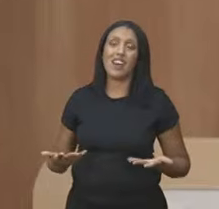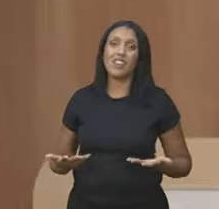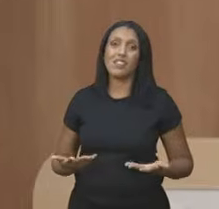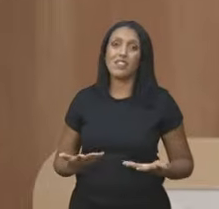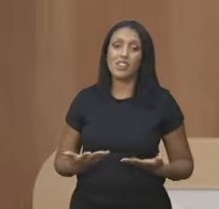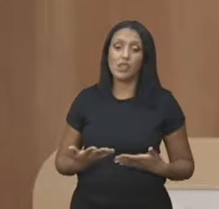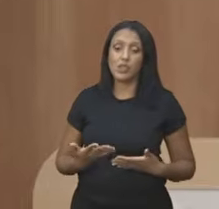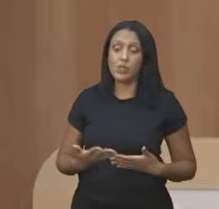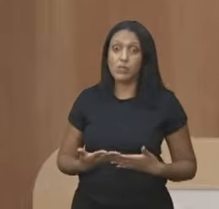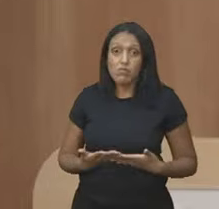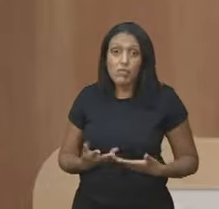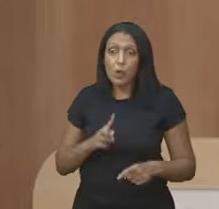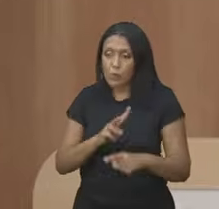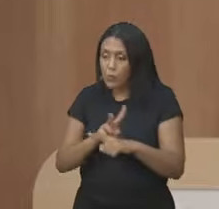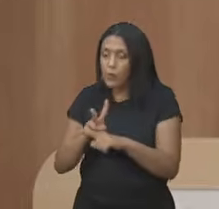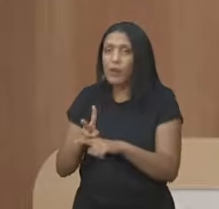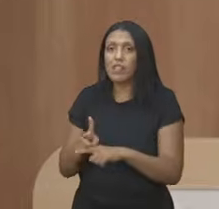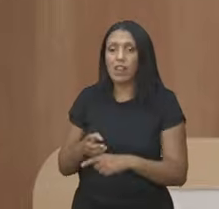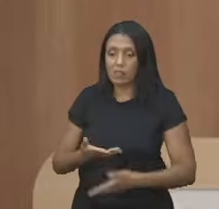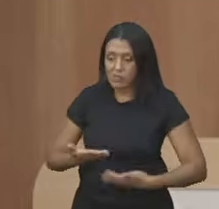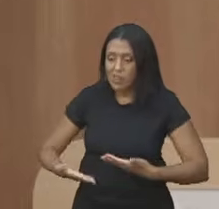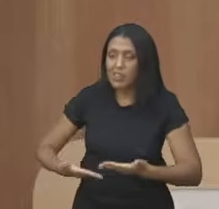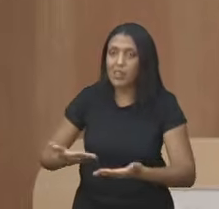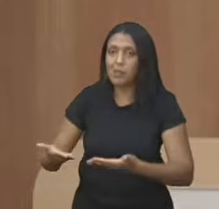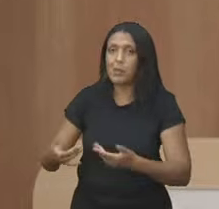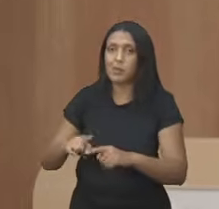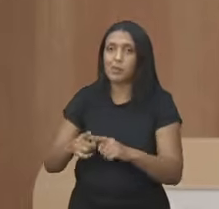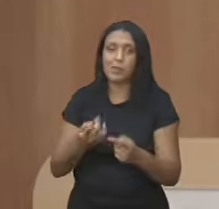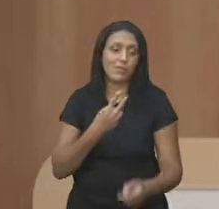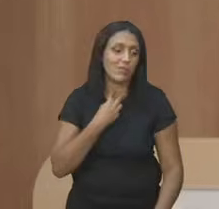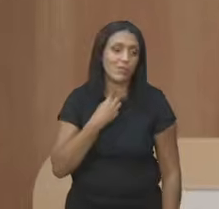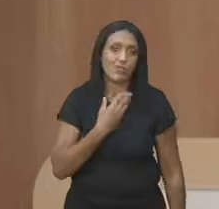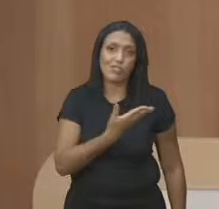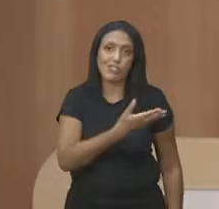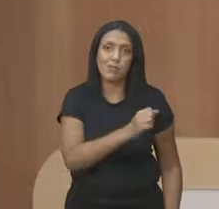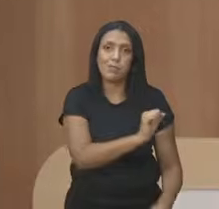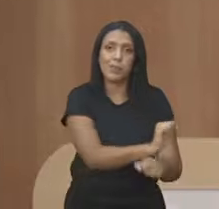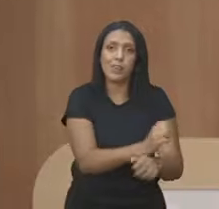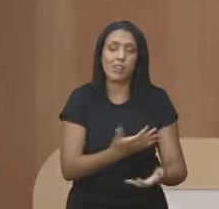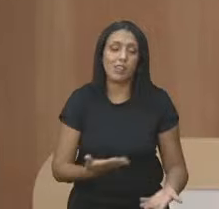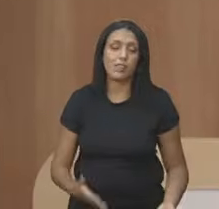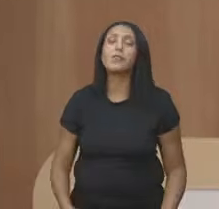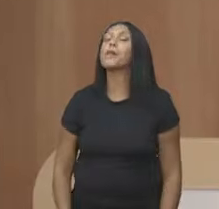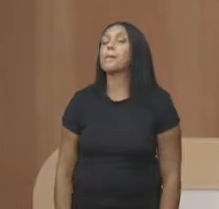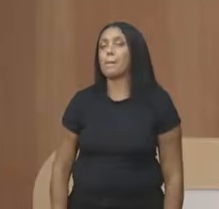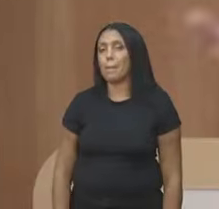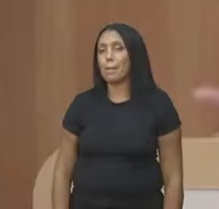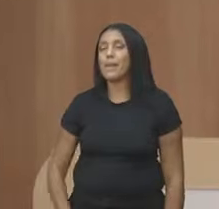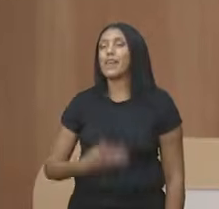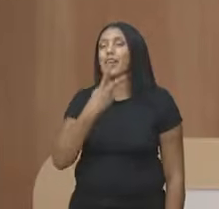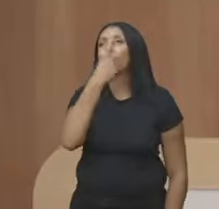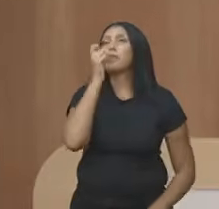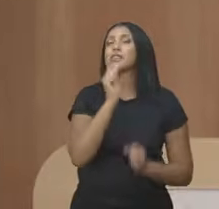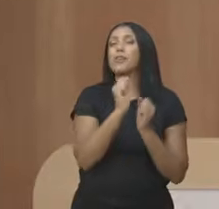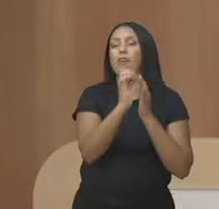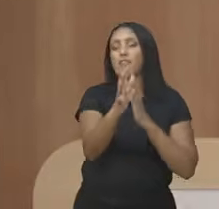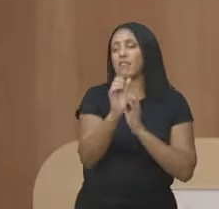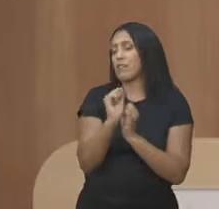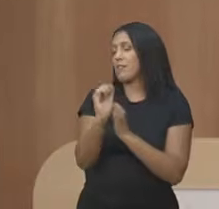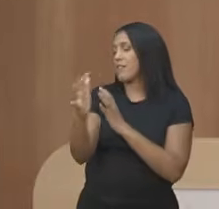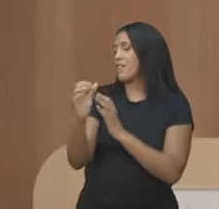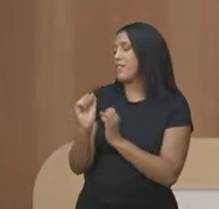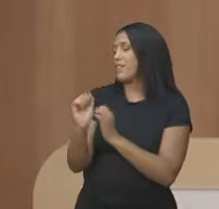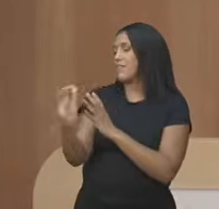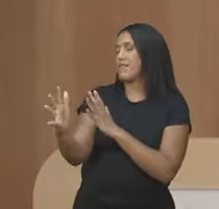intervido algumas vezes junto ao Ministério da Saúde pedindo para que fosse habilitado, mas ele estava numa fila, muitos municípios pedindo, e aí a